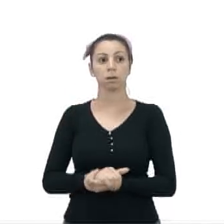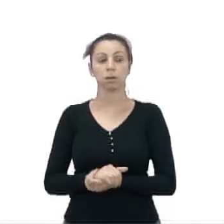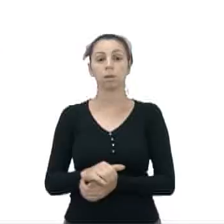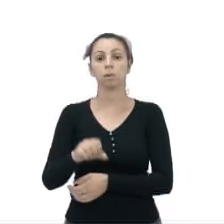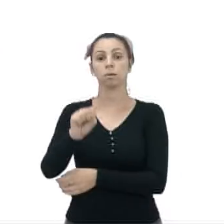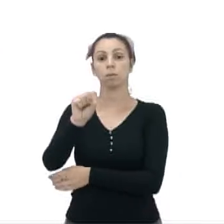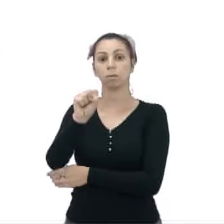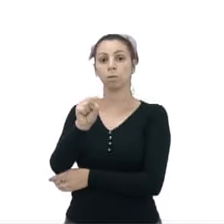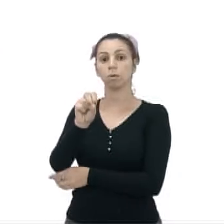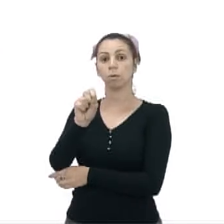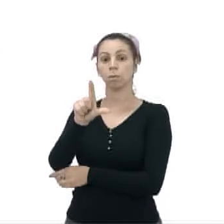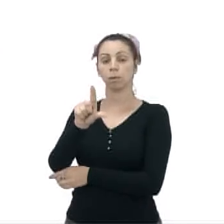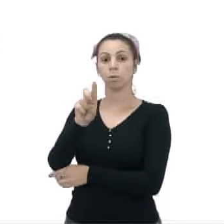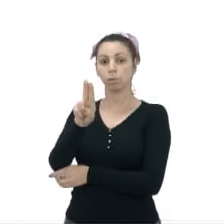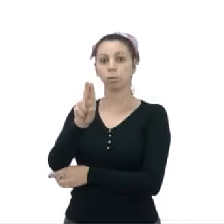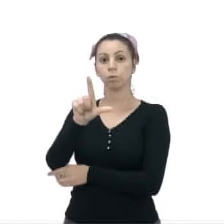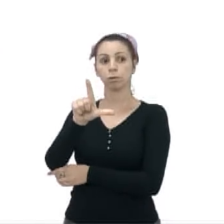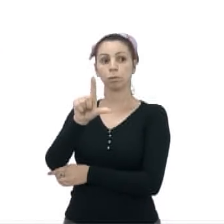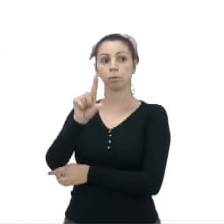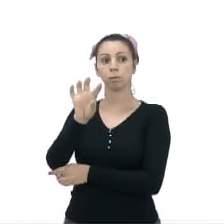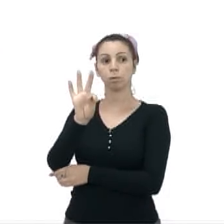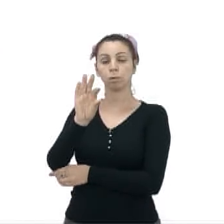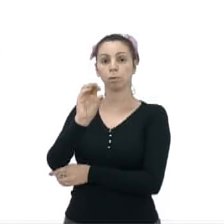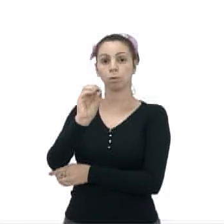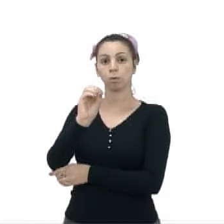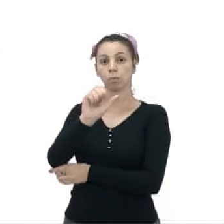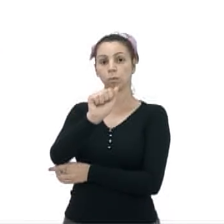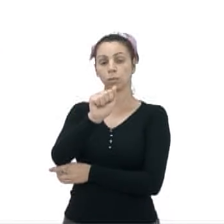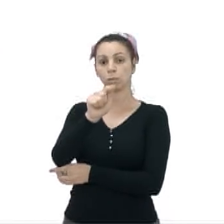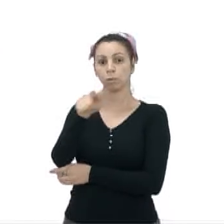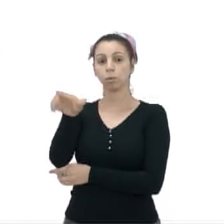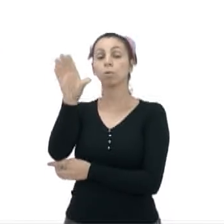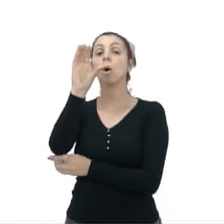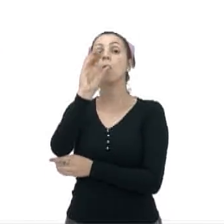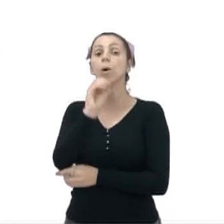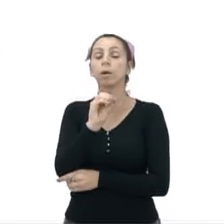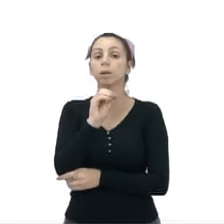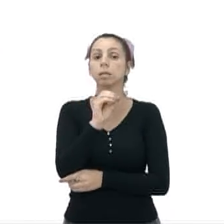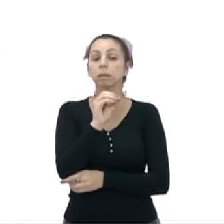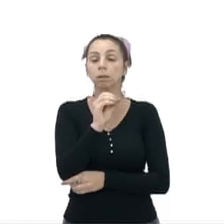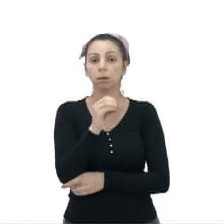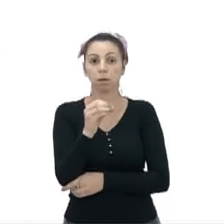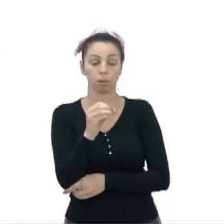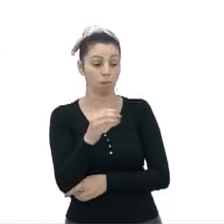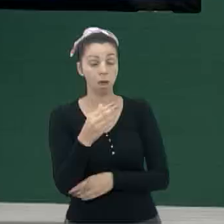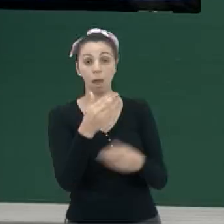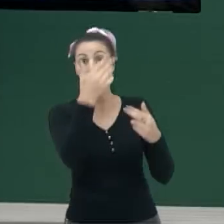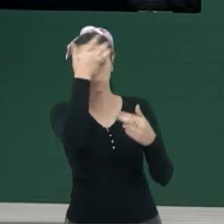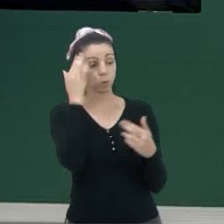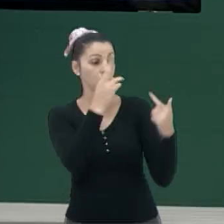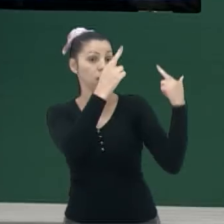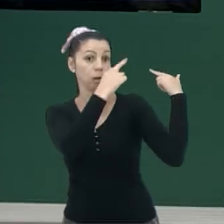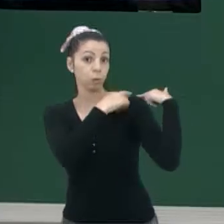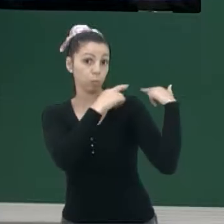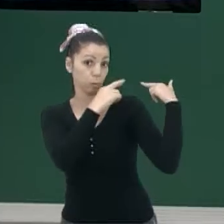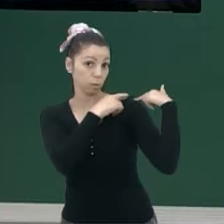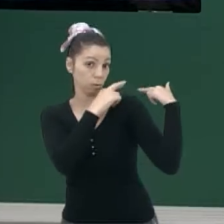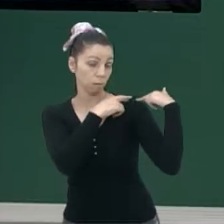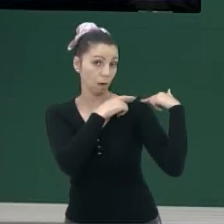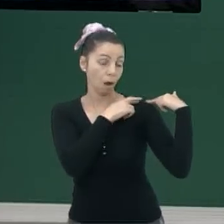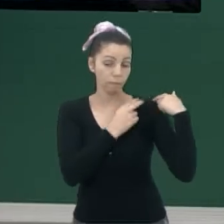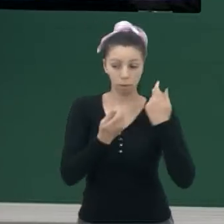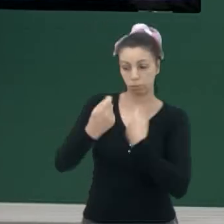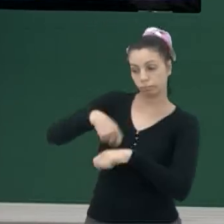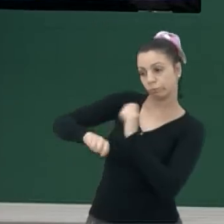as pessoas responsáveis pelas administrações dos locais aonde os portugueses chegavam. Então eram eles diretamente que faziam o preço do produto e